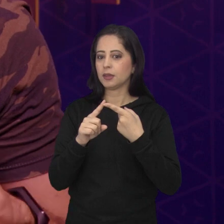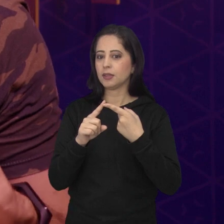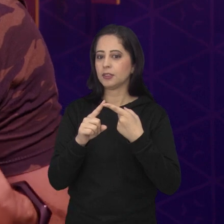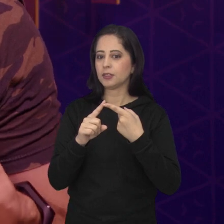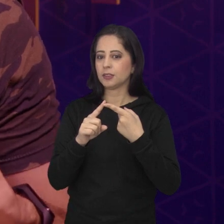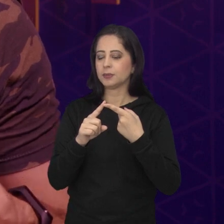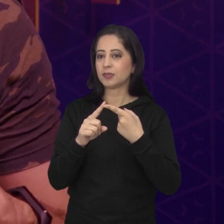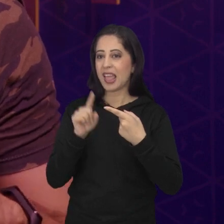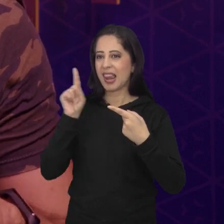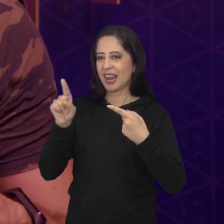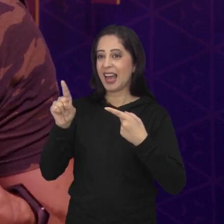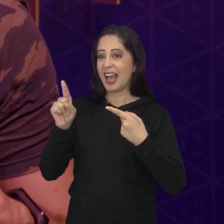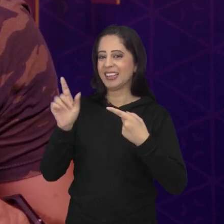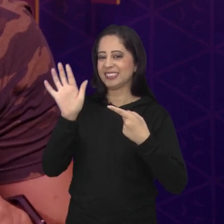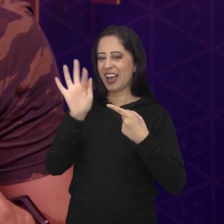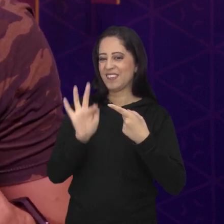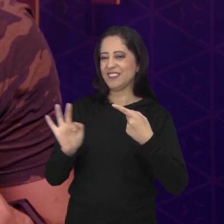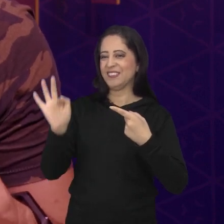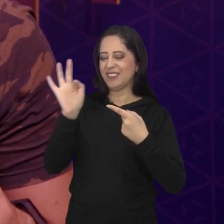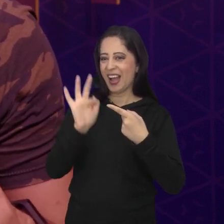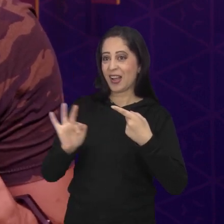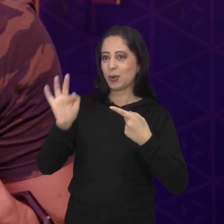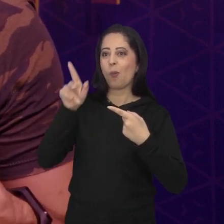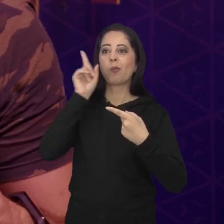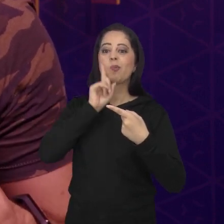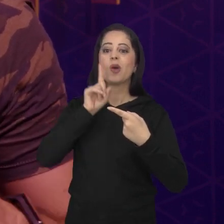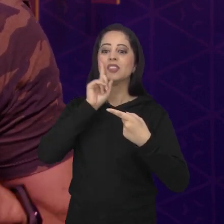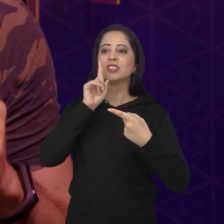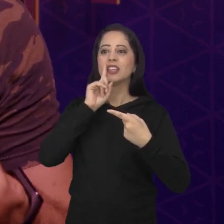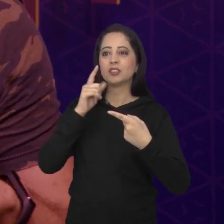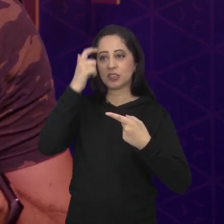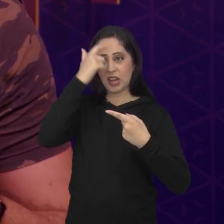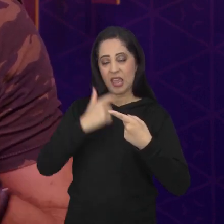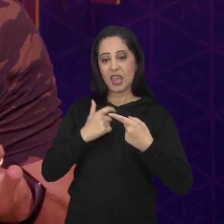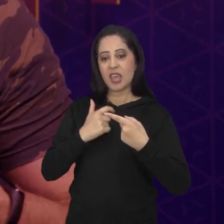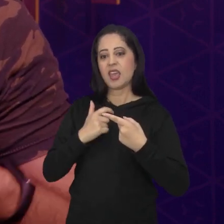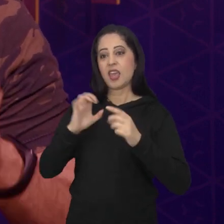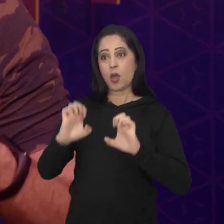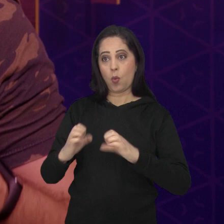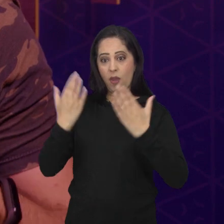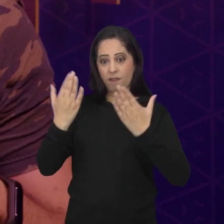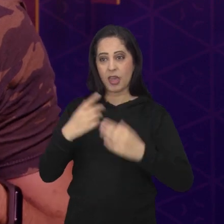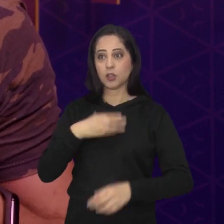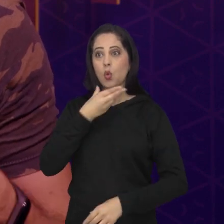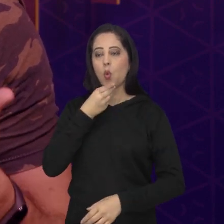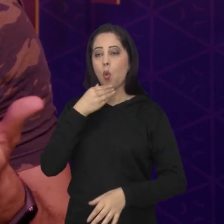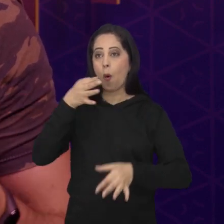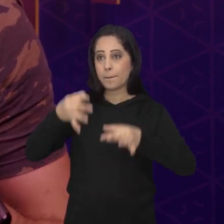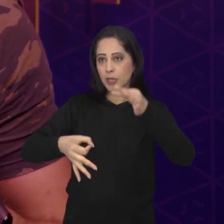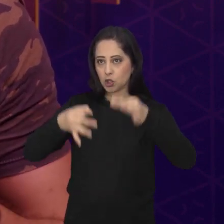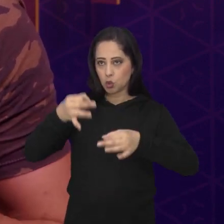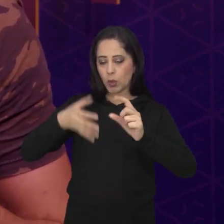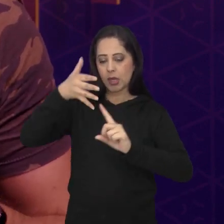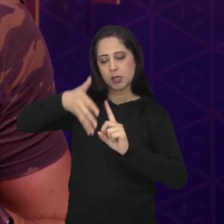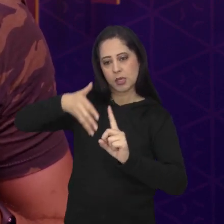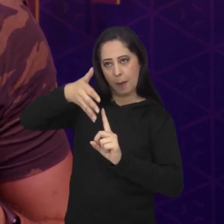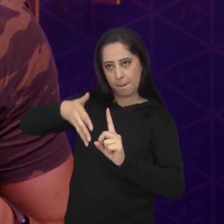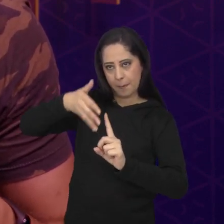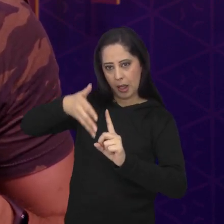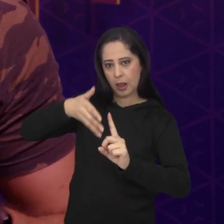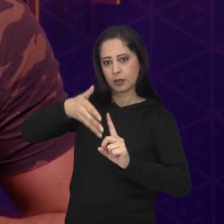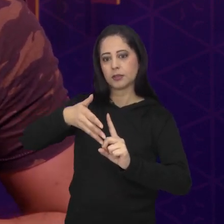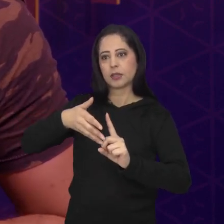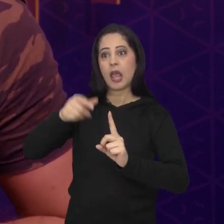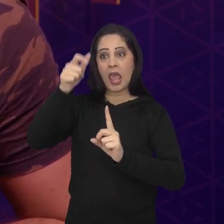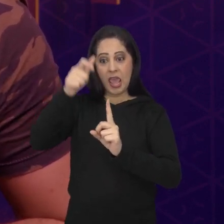primeira é da Universidade de Harvard. Eu cobri um evento esses dias, um juiz ele estava dando uma